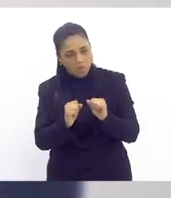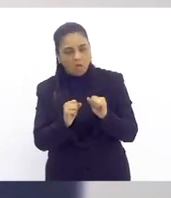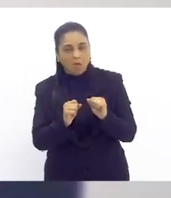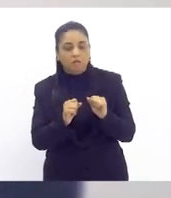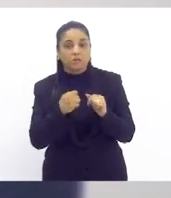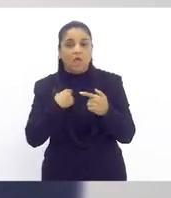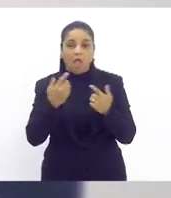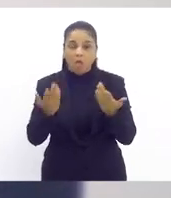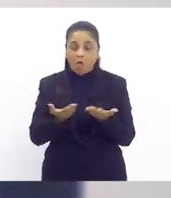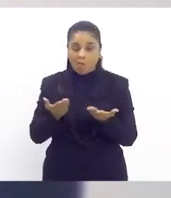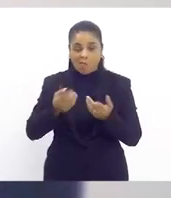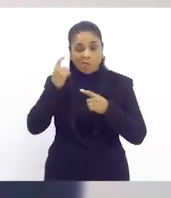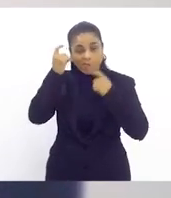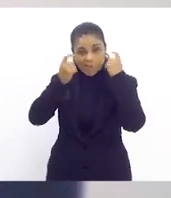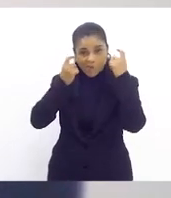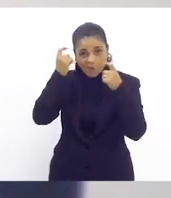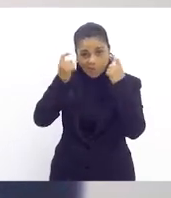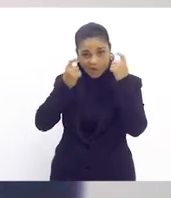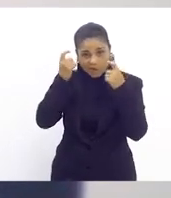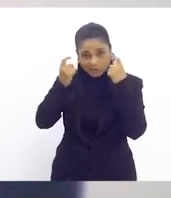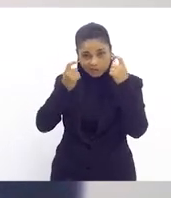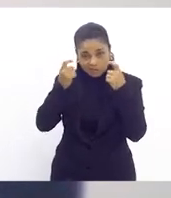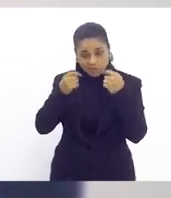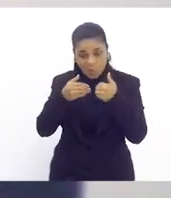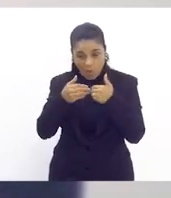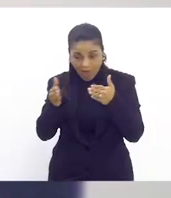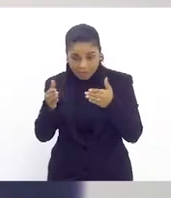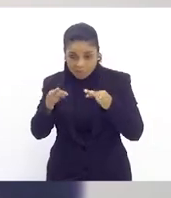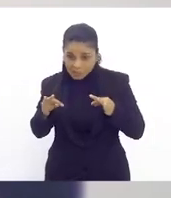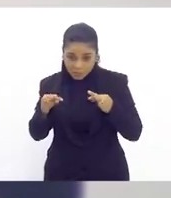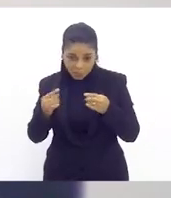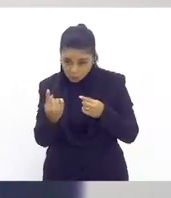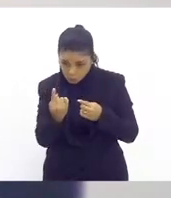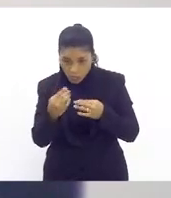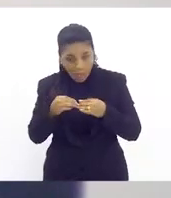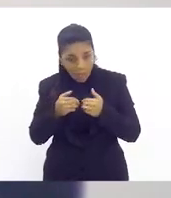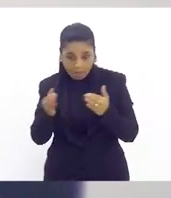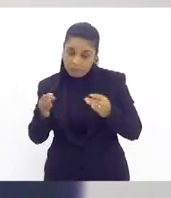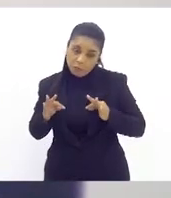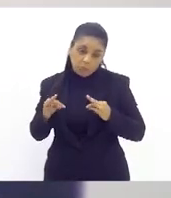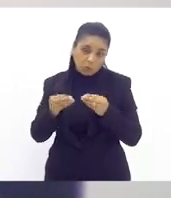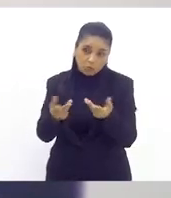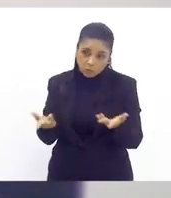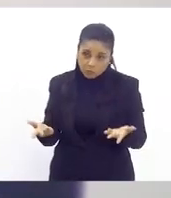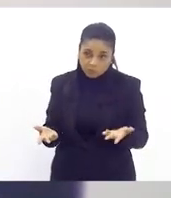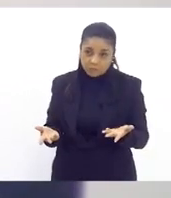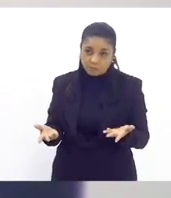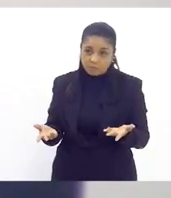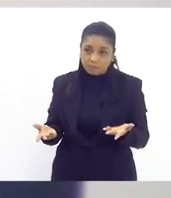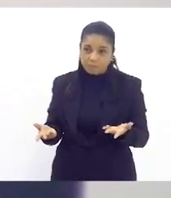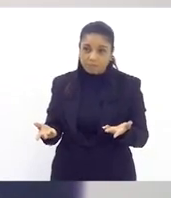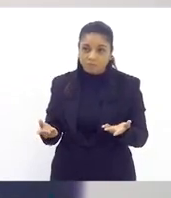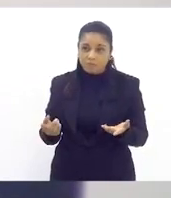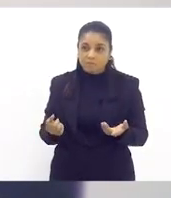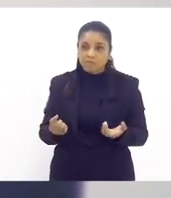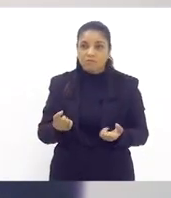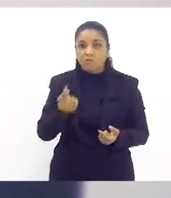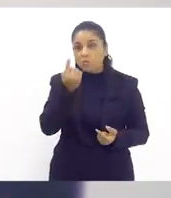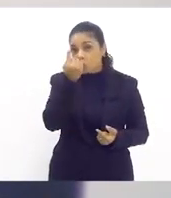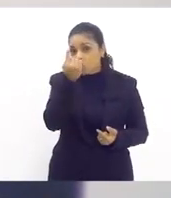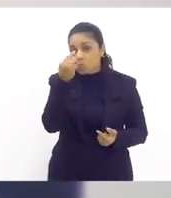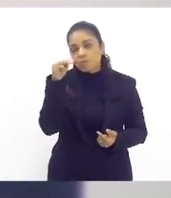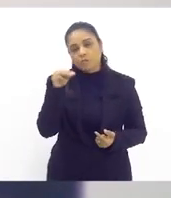eu tenho preocupação de fazer abrir se eu abrir para um tem que abrir para todo mundo porque teve então um minuto vamos lá